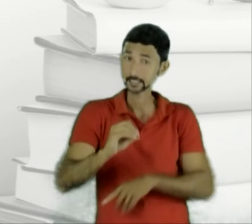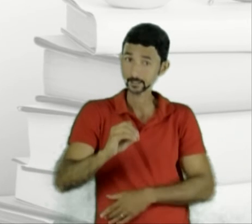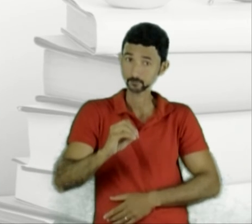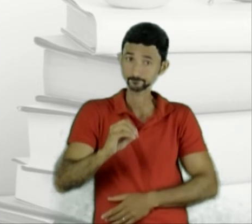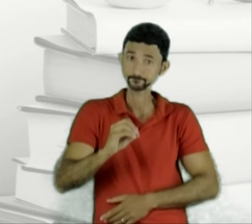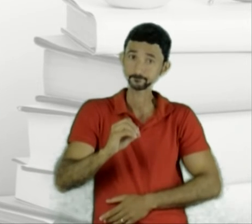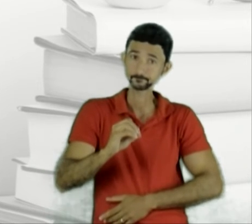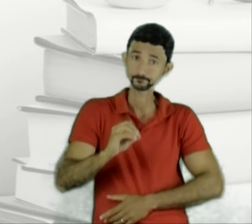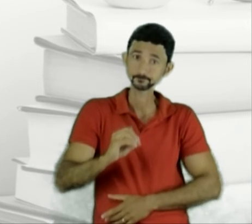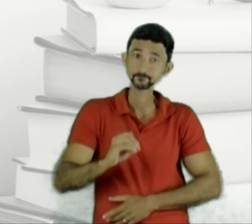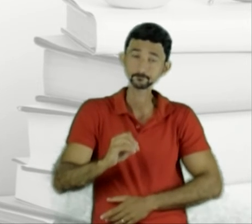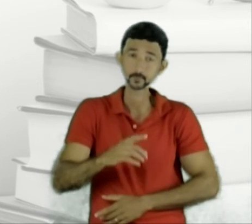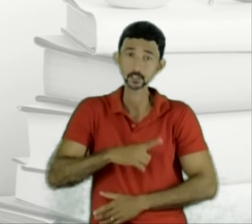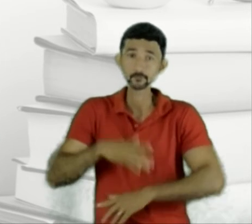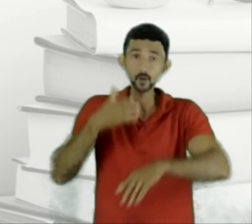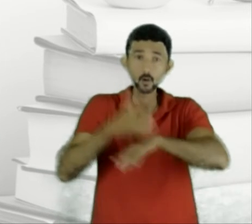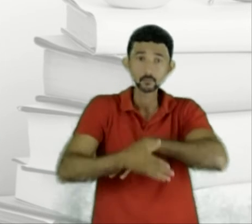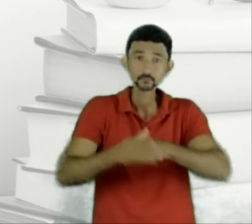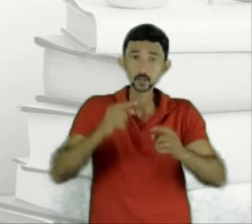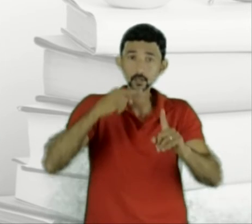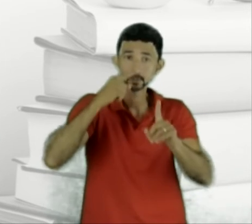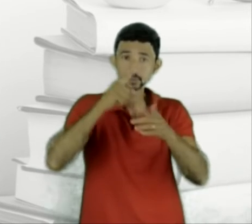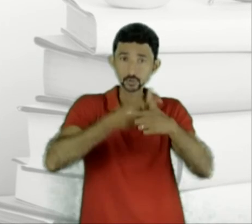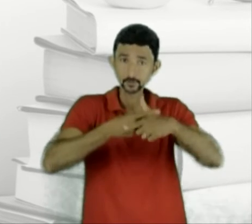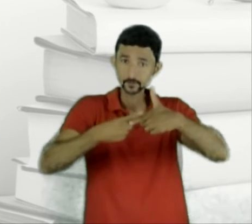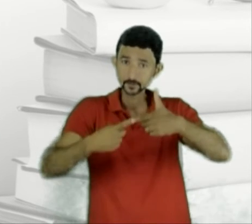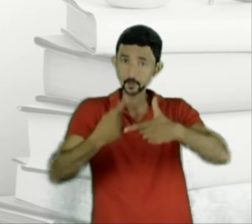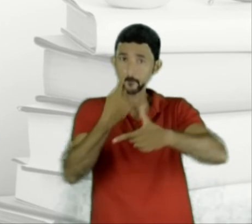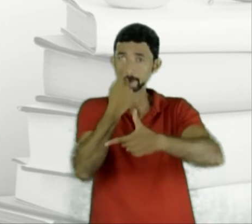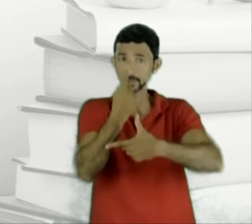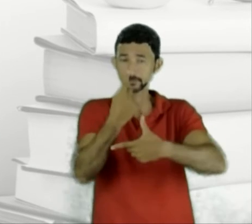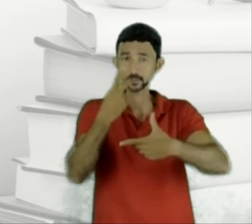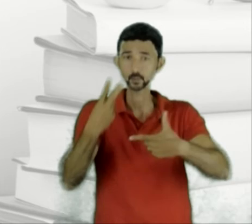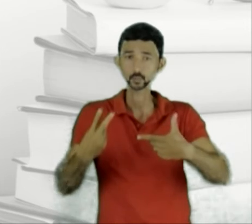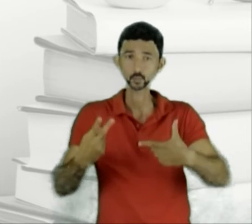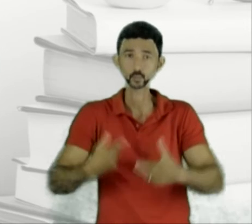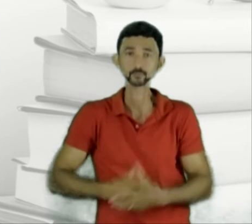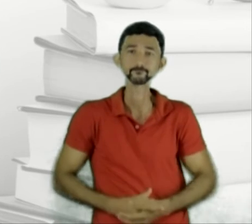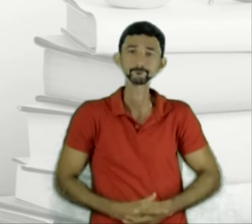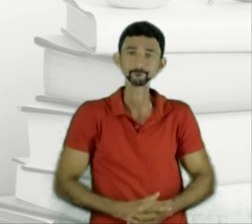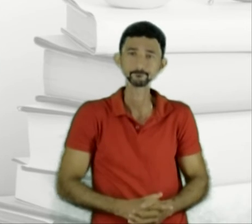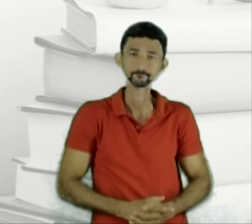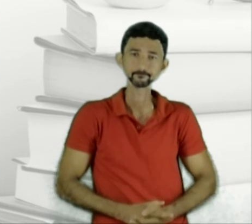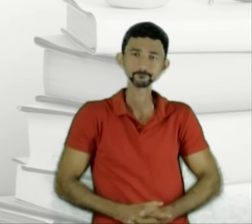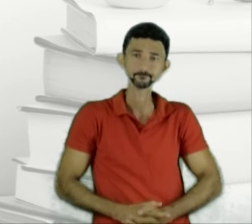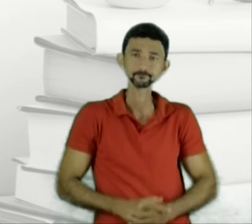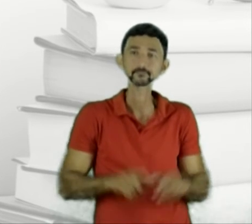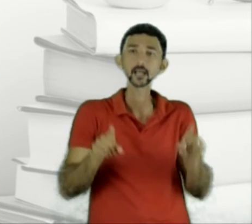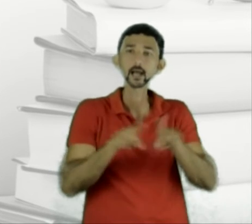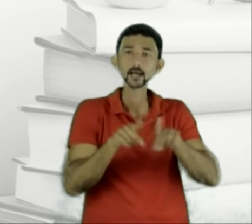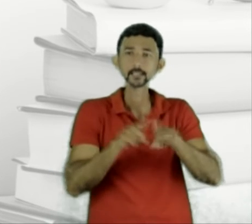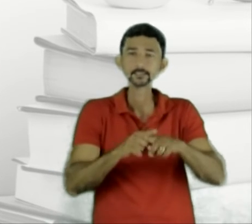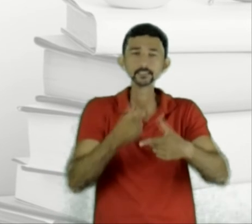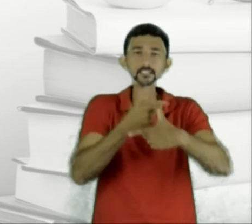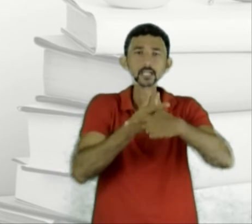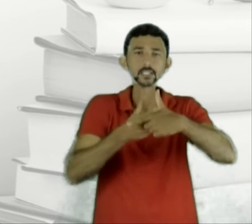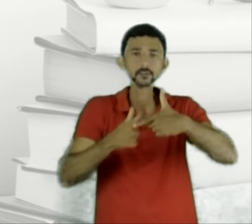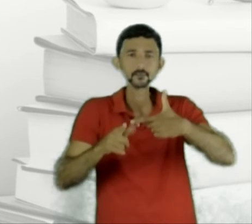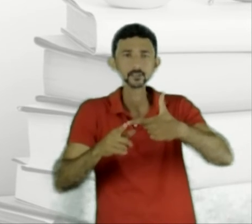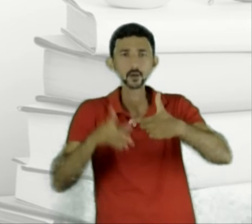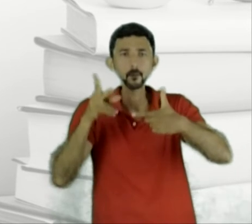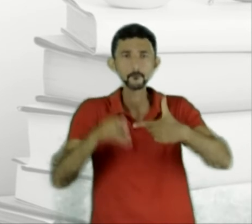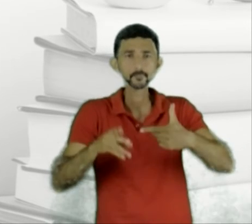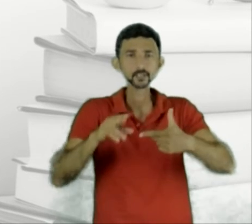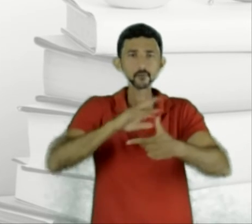zero, podemos efetuar a divisão do primeiro pelo segundo. Nesse caso, na divisão de